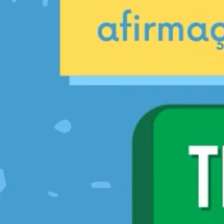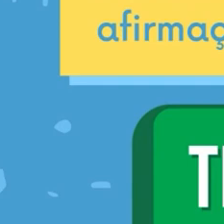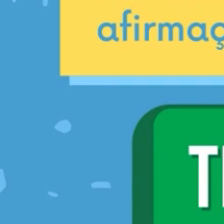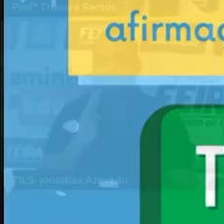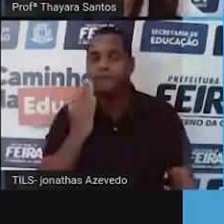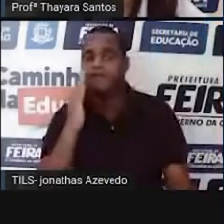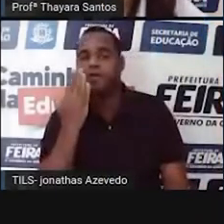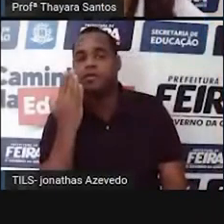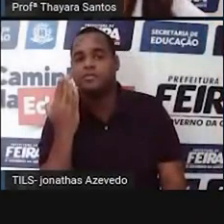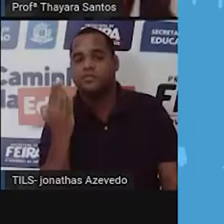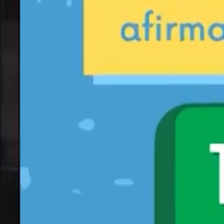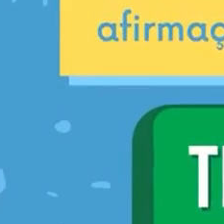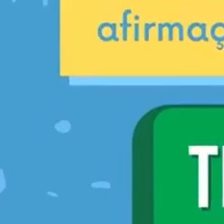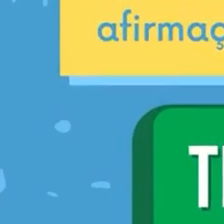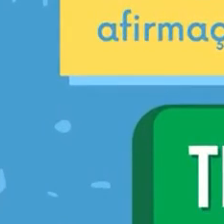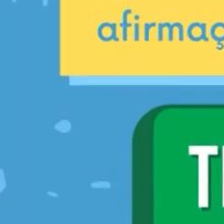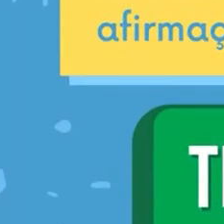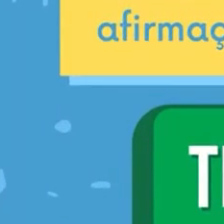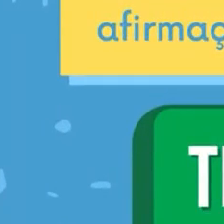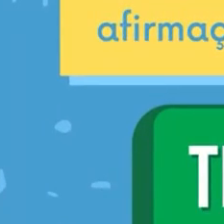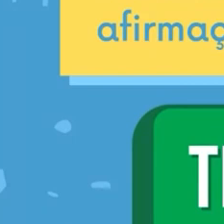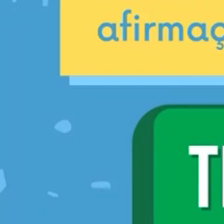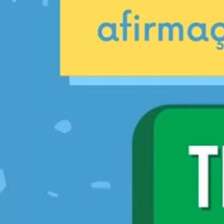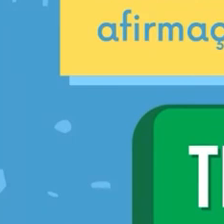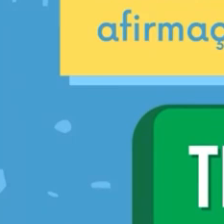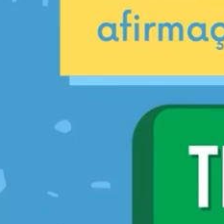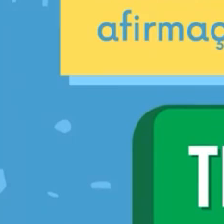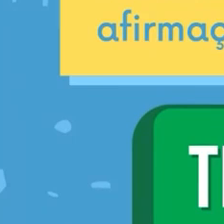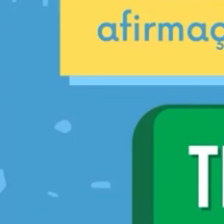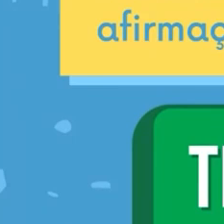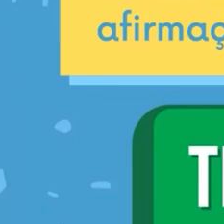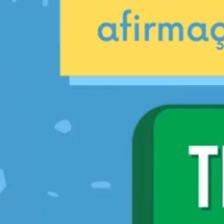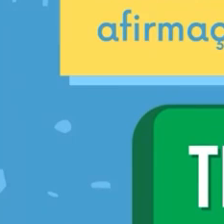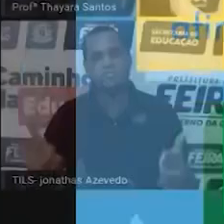ou ela é falsa? 15 segundos para vocês.